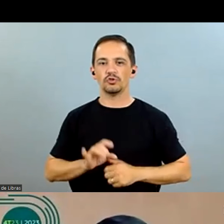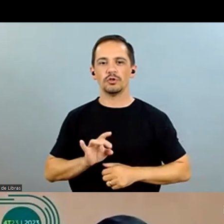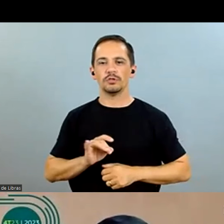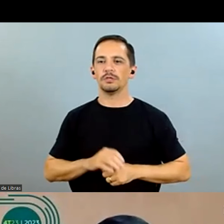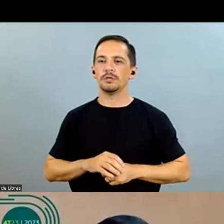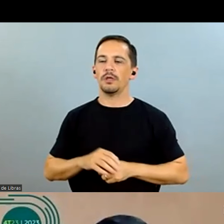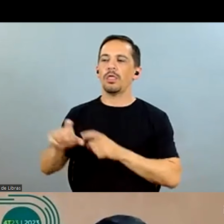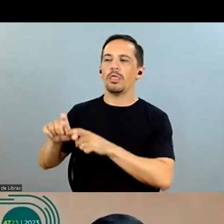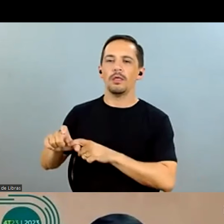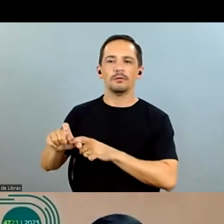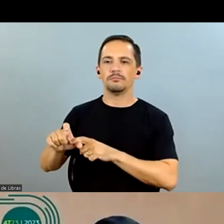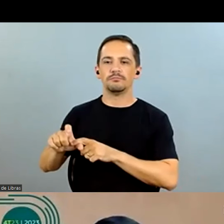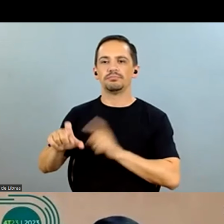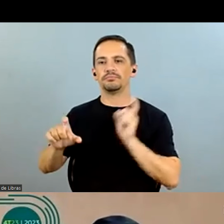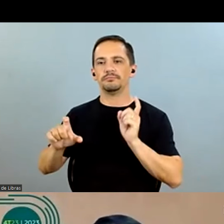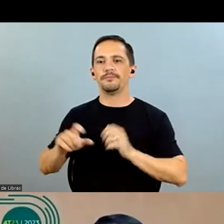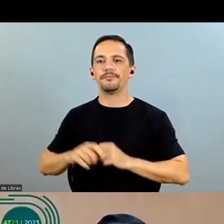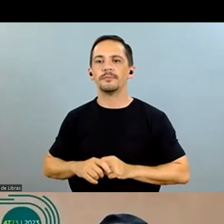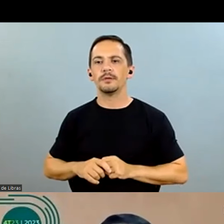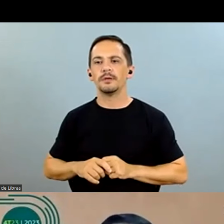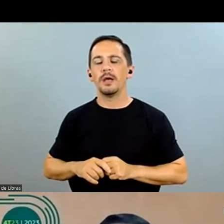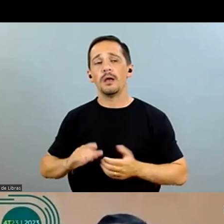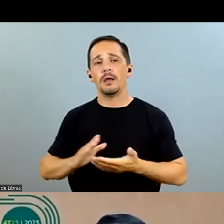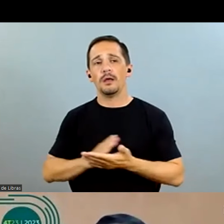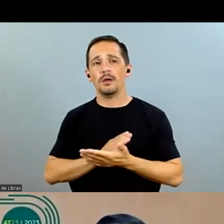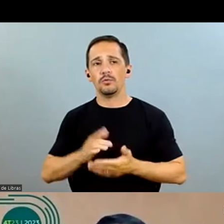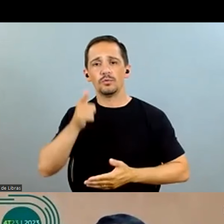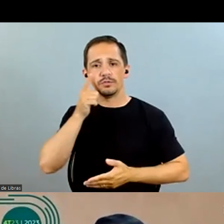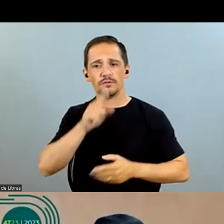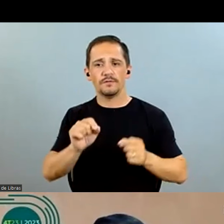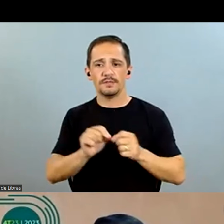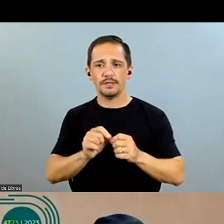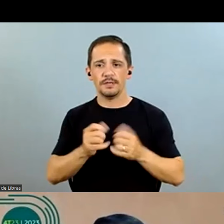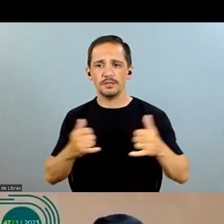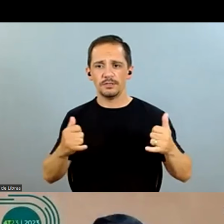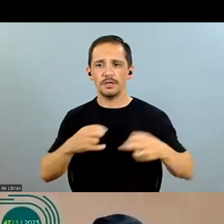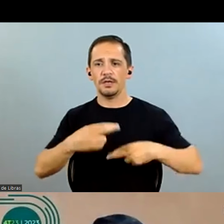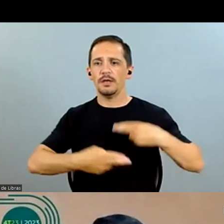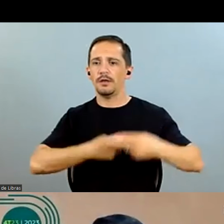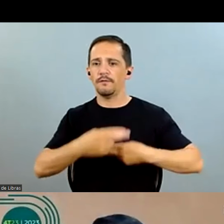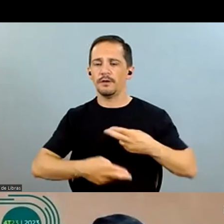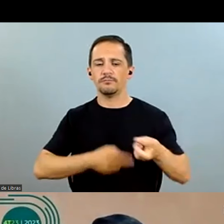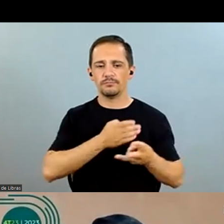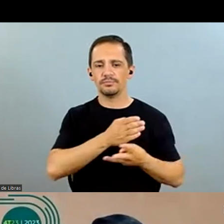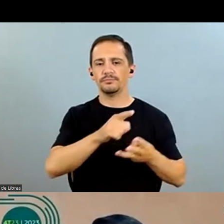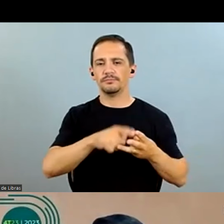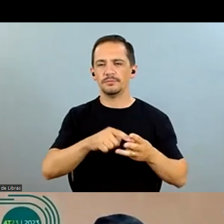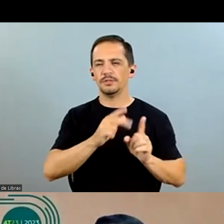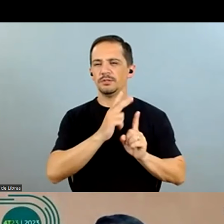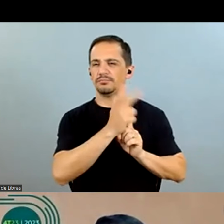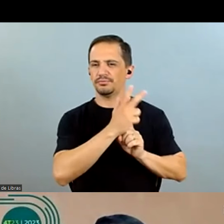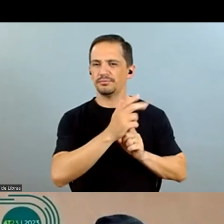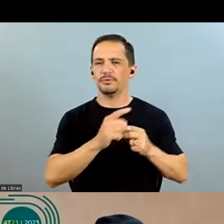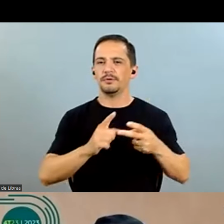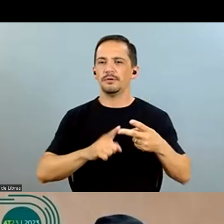estágios mais avançados nesse caminho criando divisões indicadas a energias renová renováveis explorando três frentes energia eólica biomassa e e